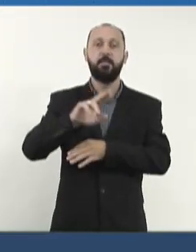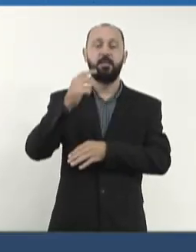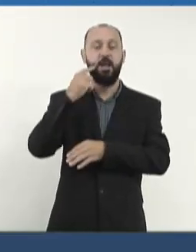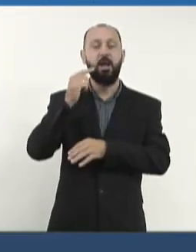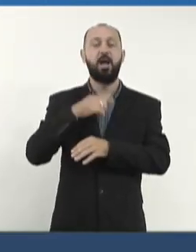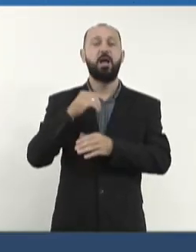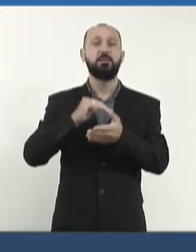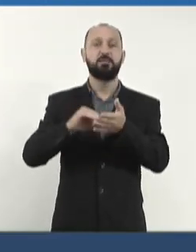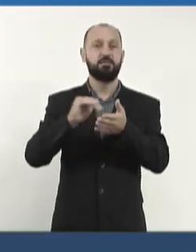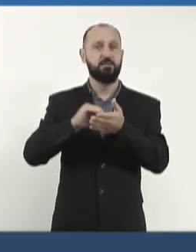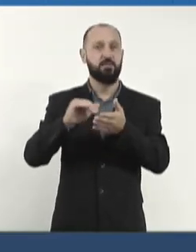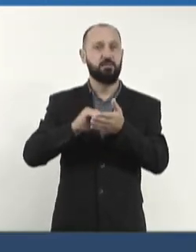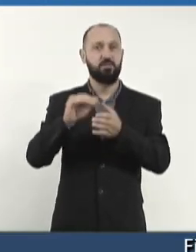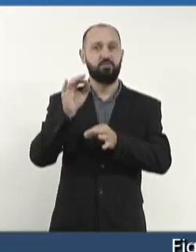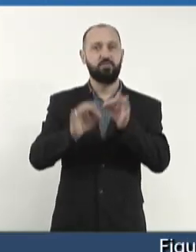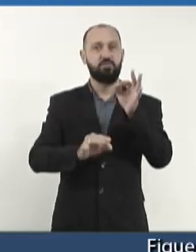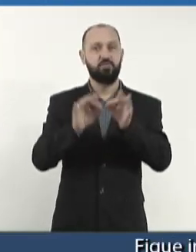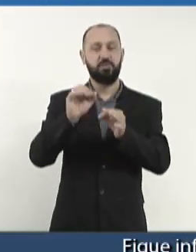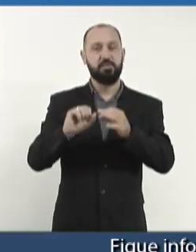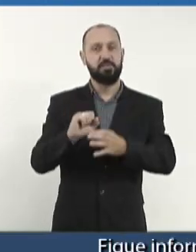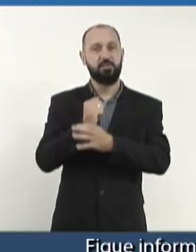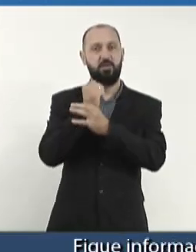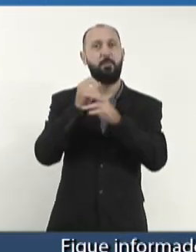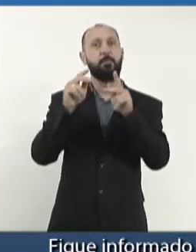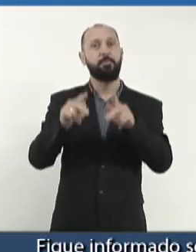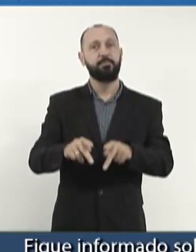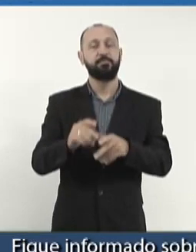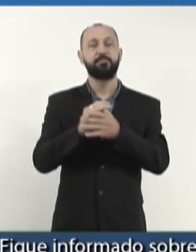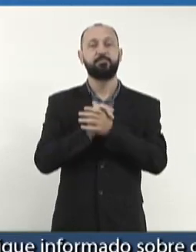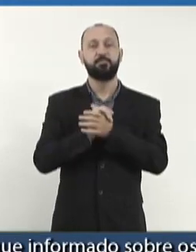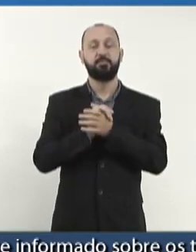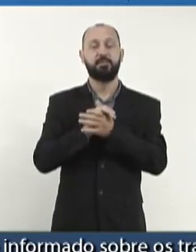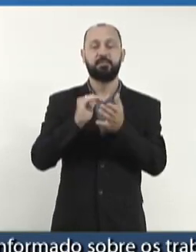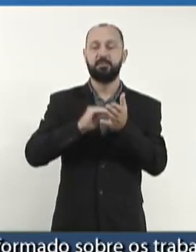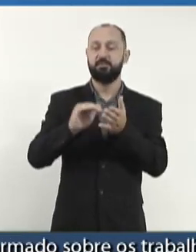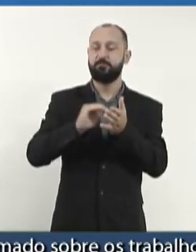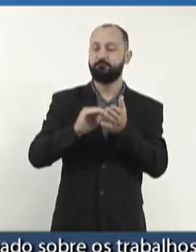de Estado de Justiça e Segurança Pública, SEJUSP.